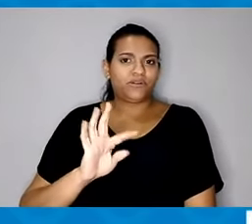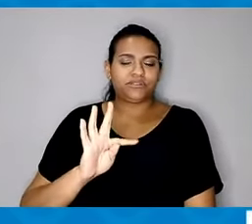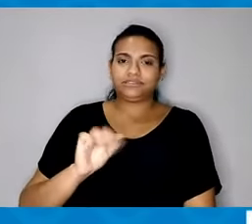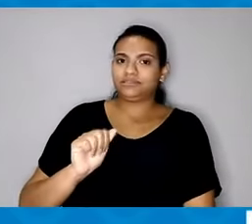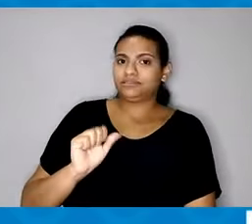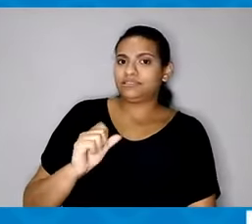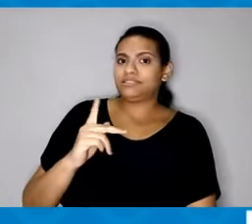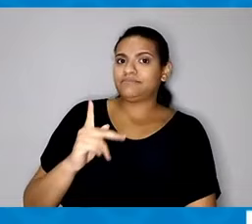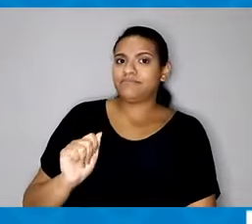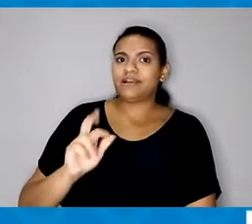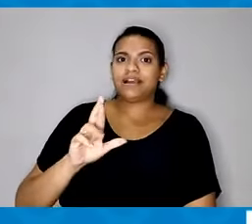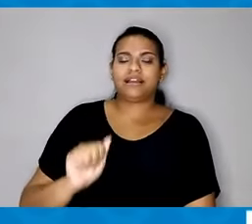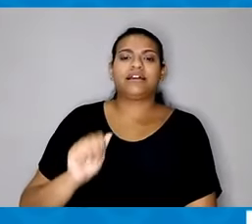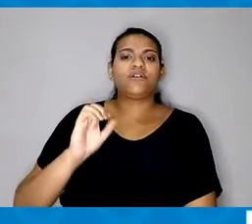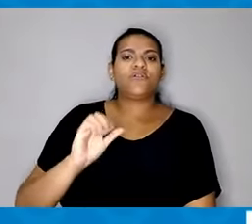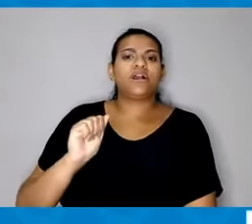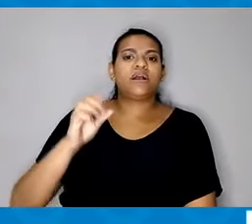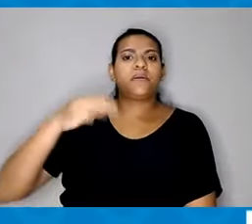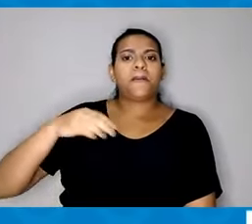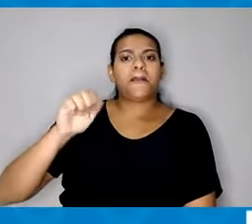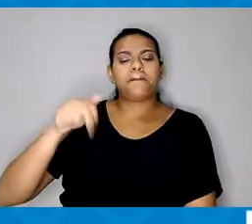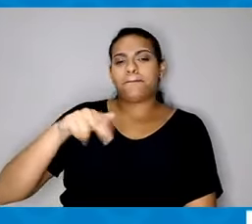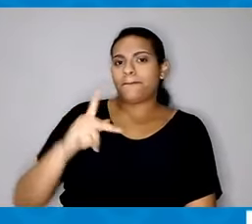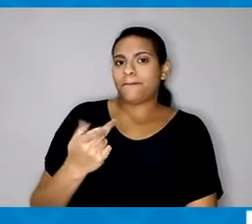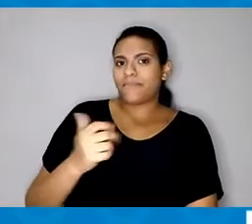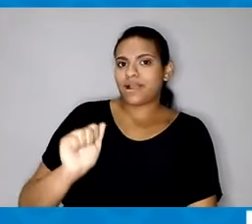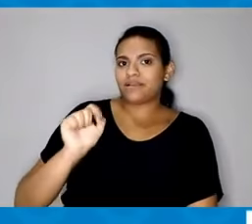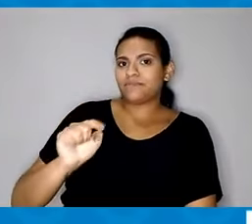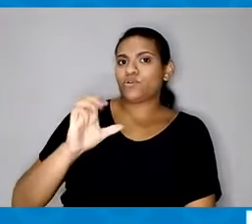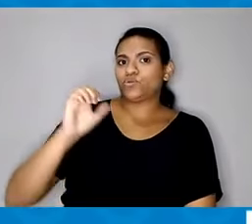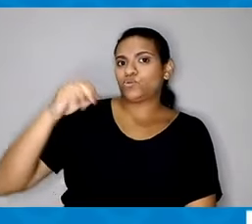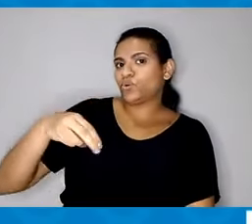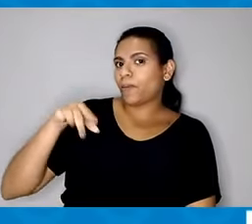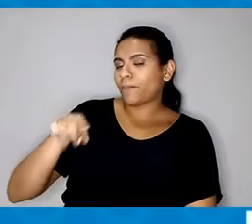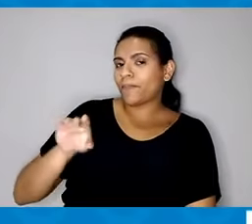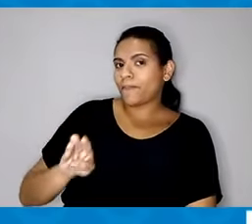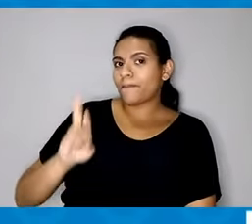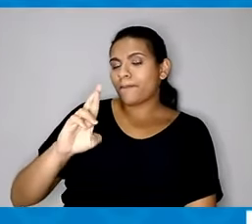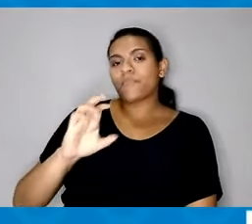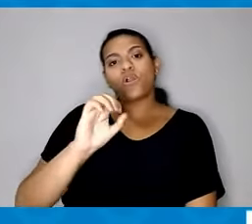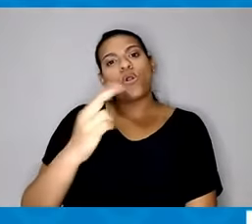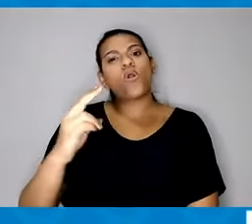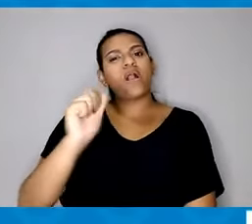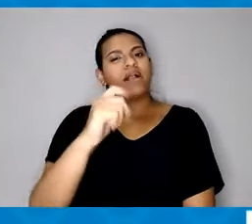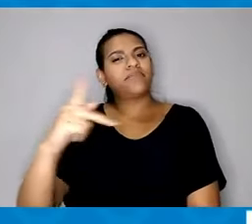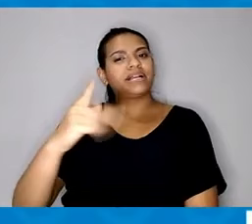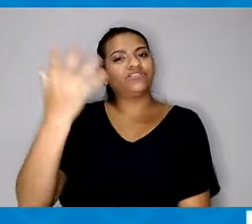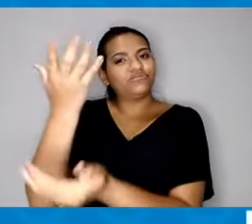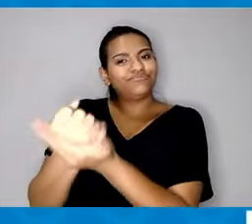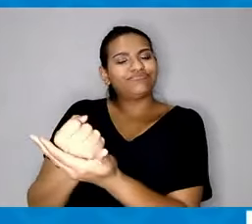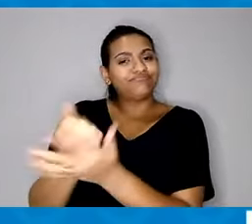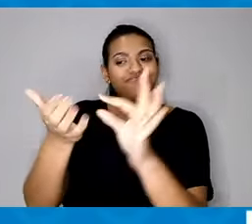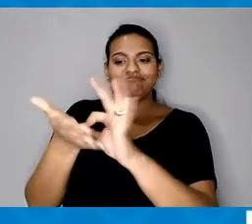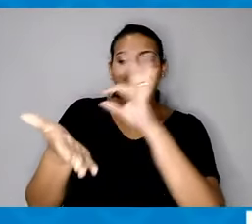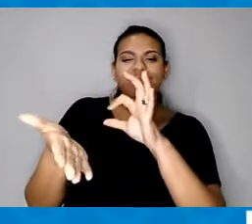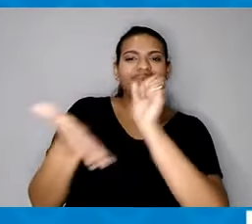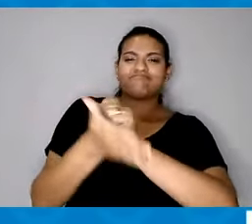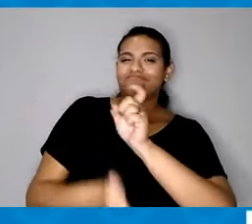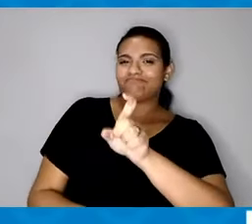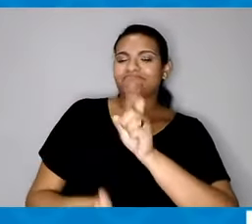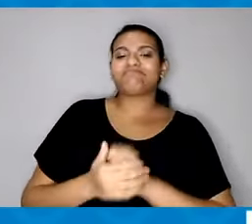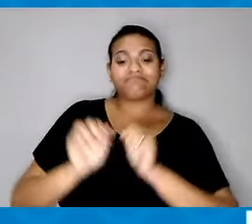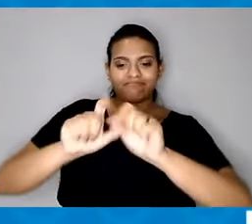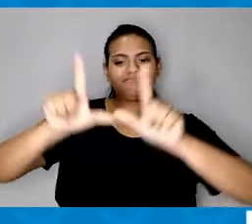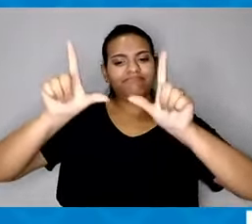www.respostasparoamanha.com.br ou entre no aplicativo da premiação e clique em Inscreva-se. Coloque seus dados cadastrais como professor